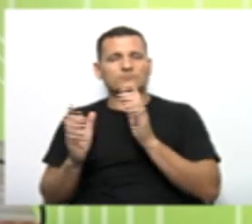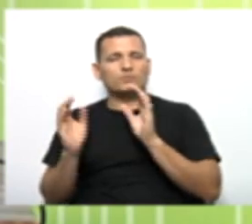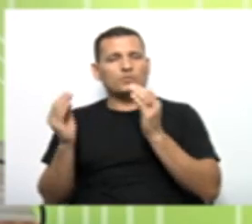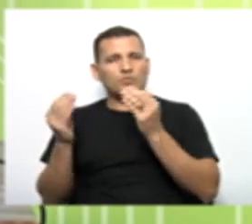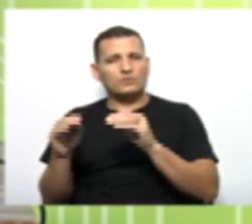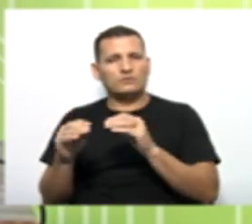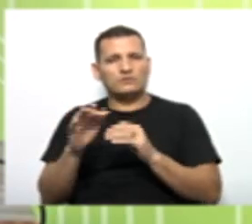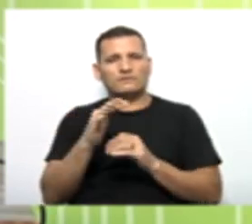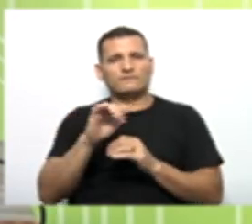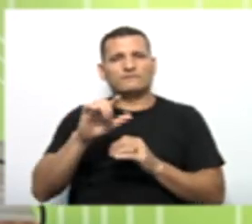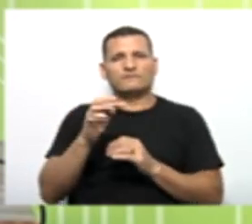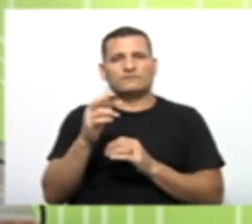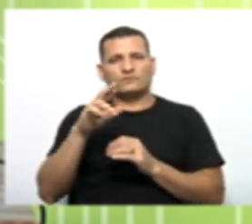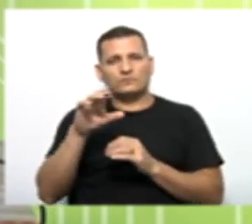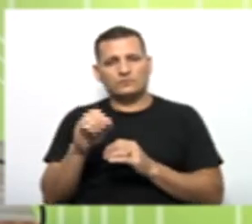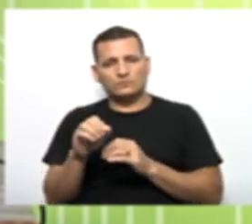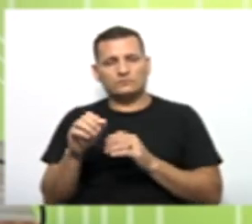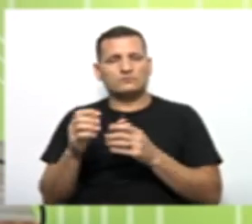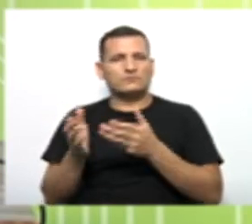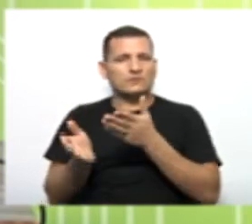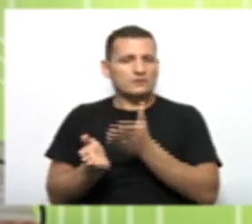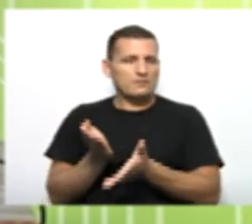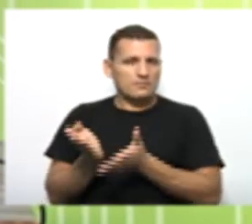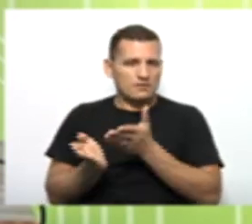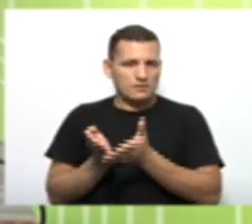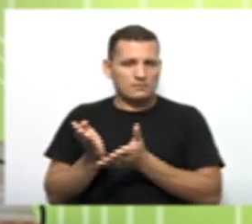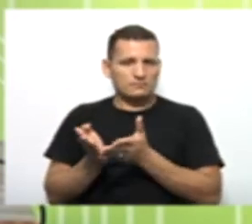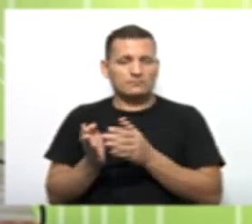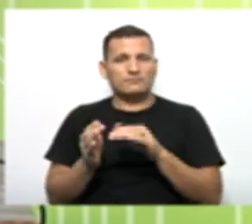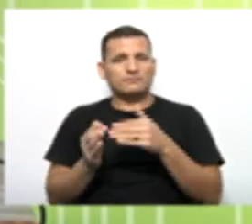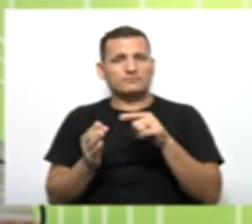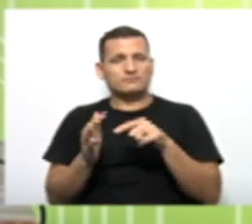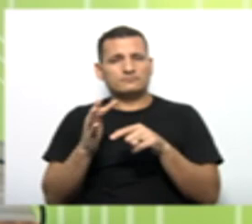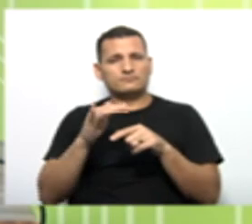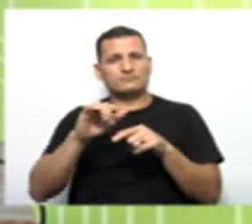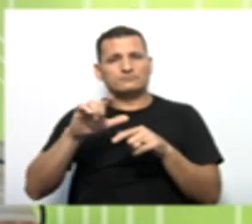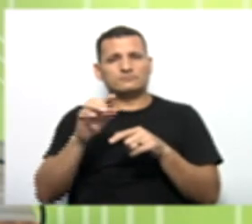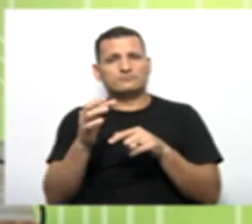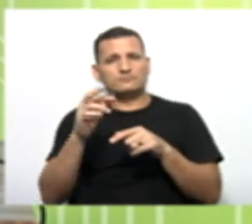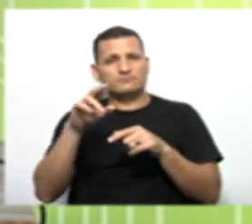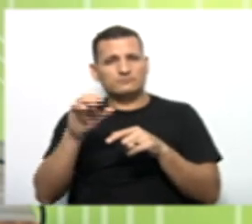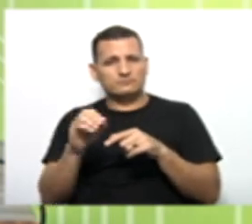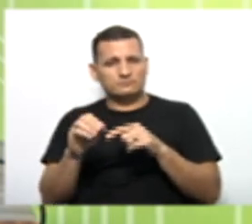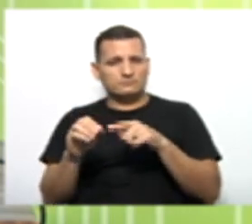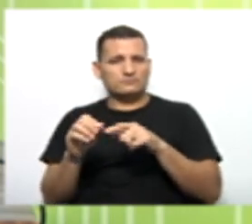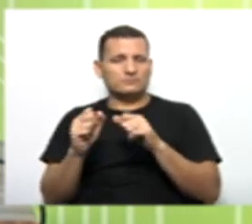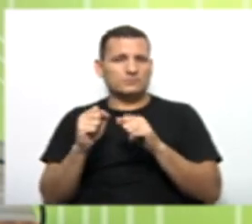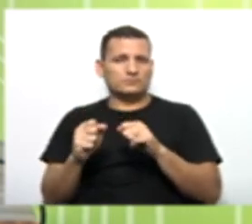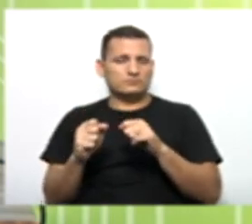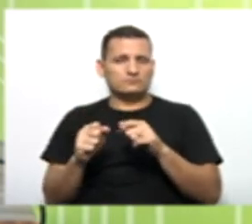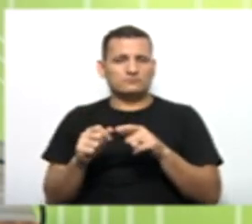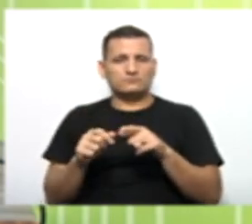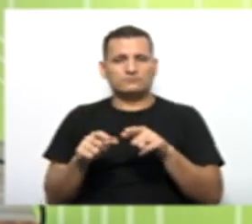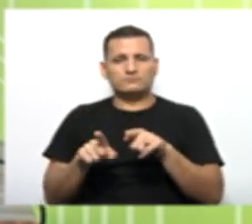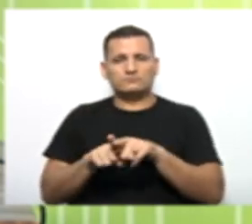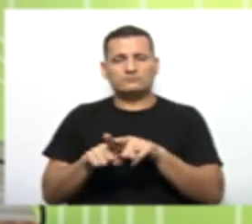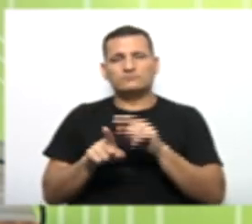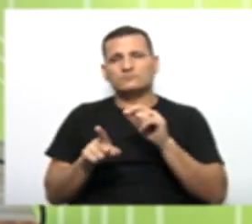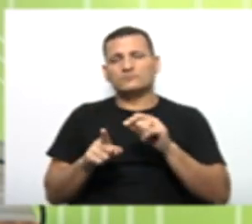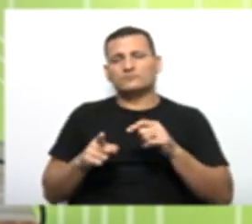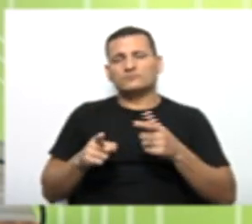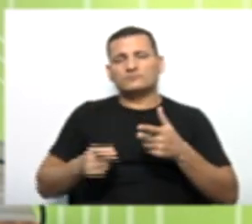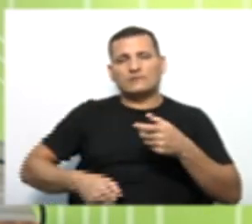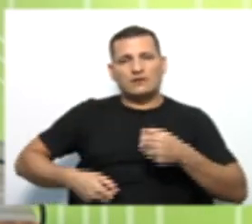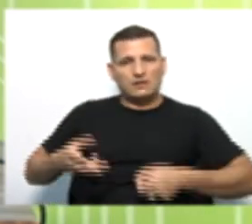de tratamento. Mas esses filtros, esse sistema de tratamento, podem geram custos também para a